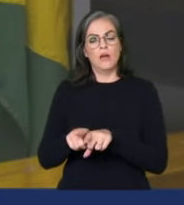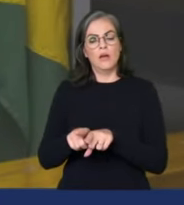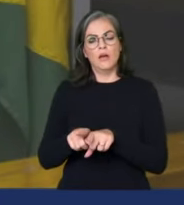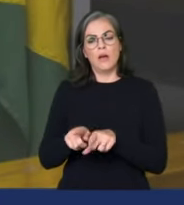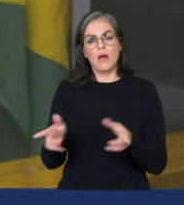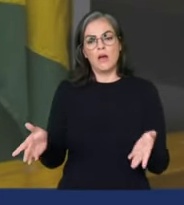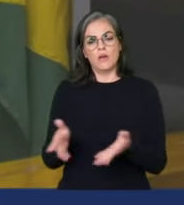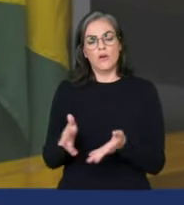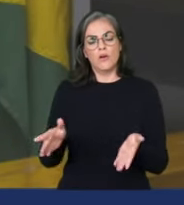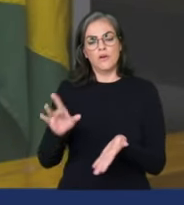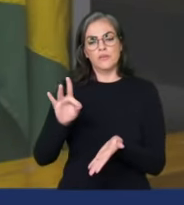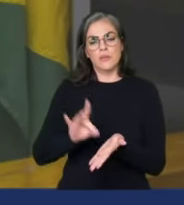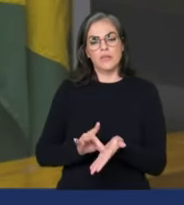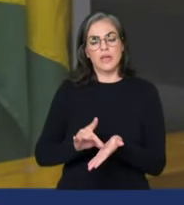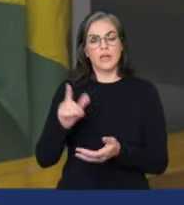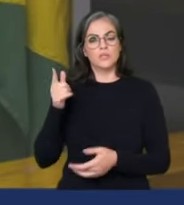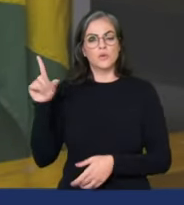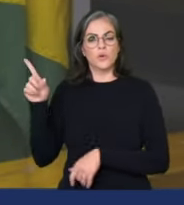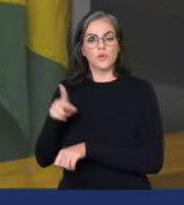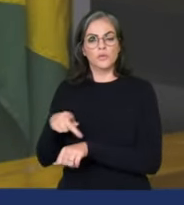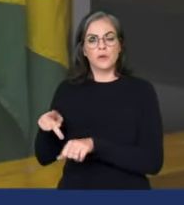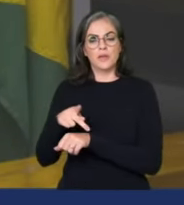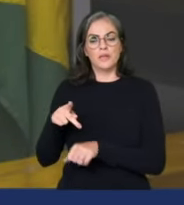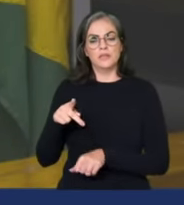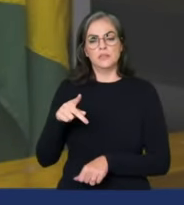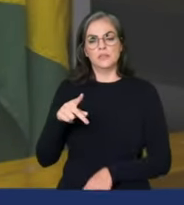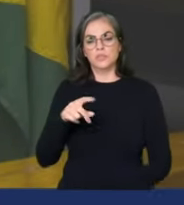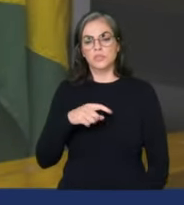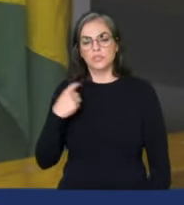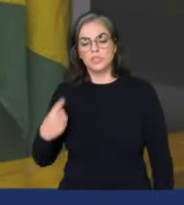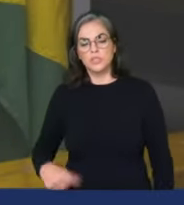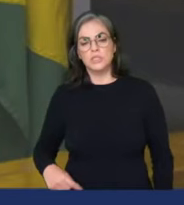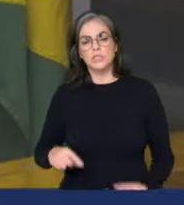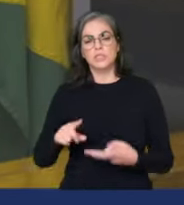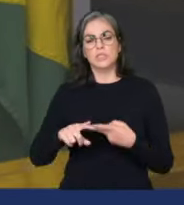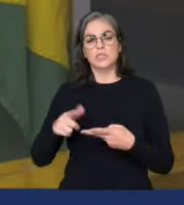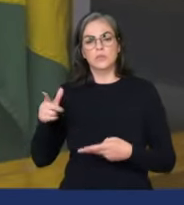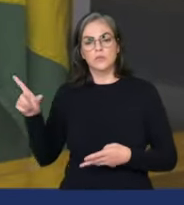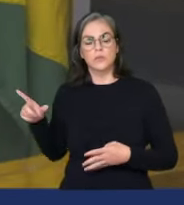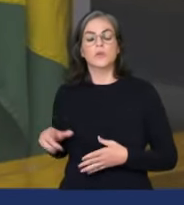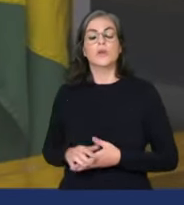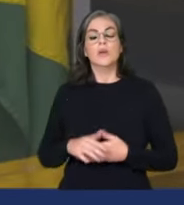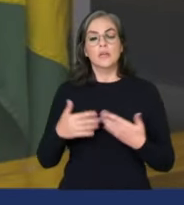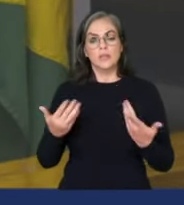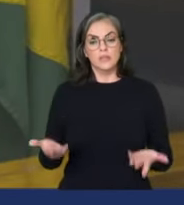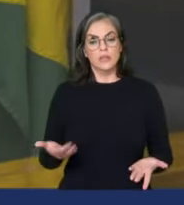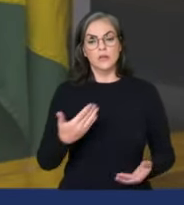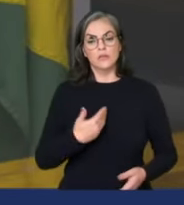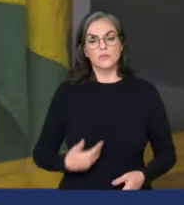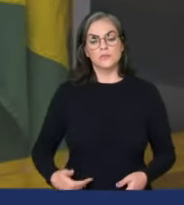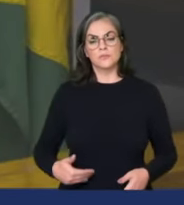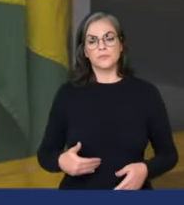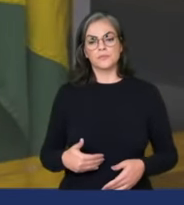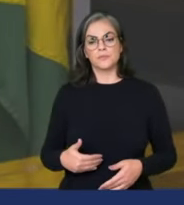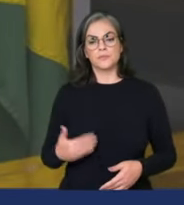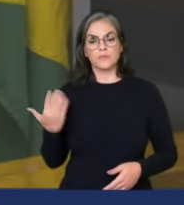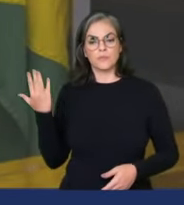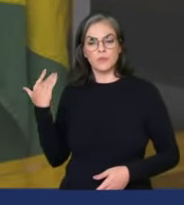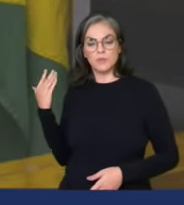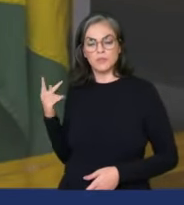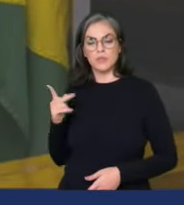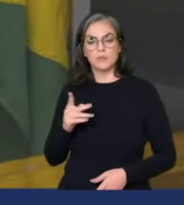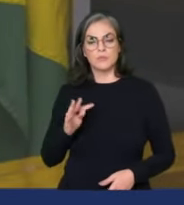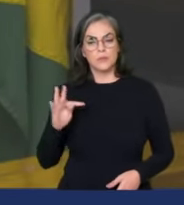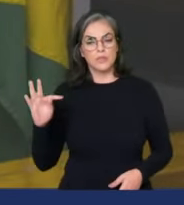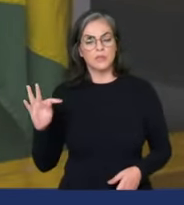Singapura, gerando emprego e renda em outros países. A Petrobras, nesses governos populares, democráticos e